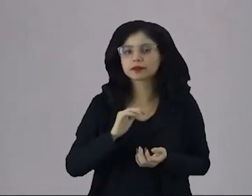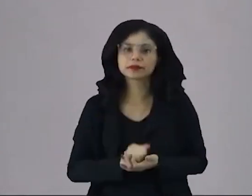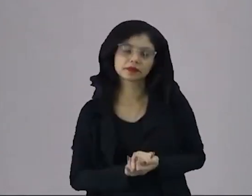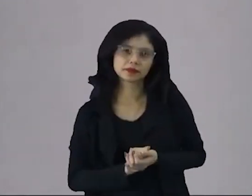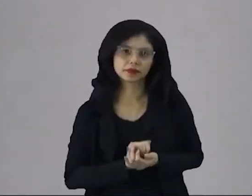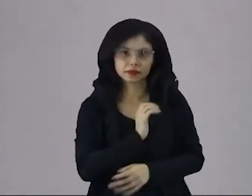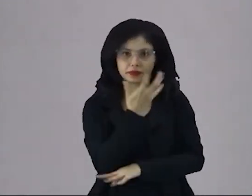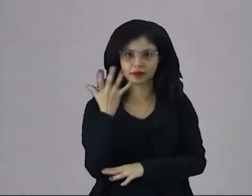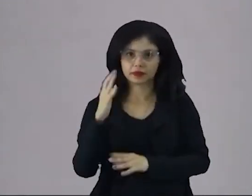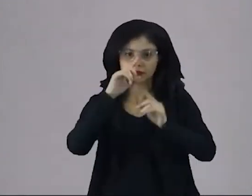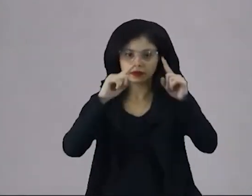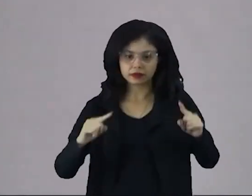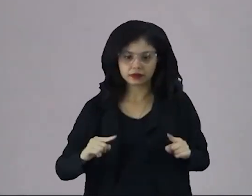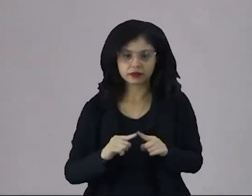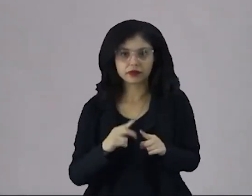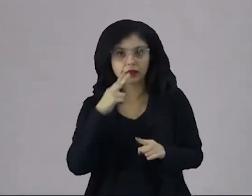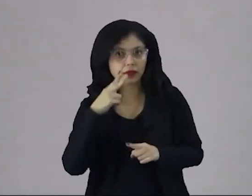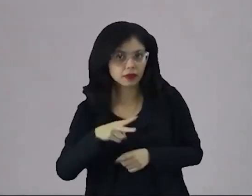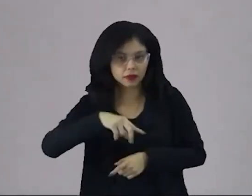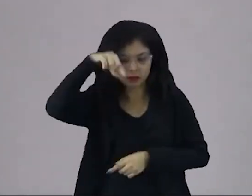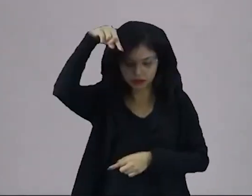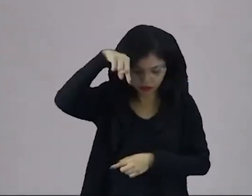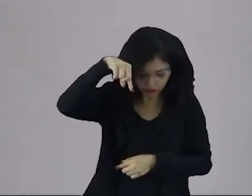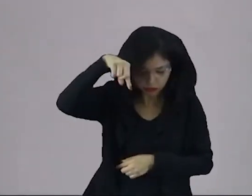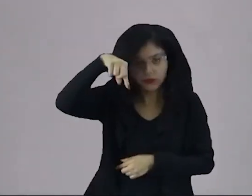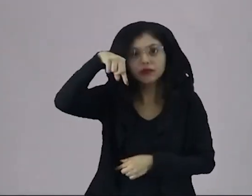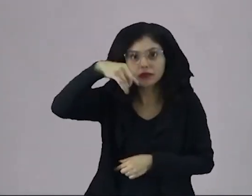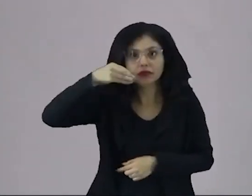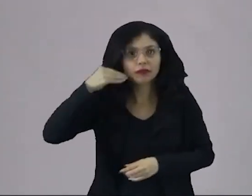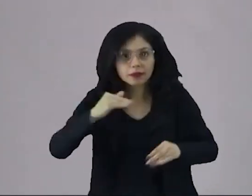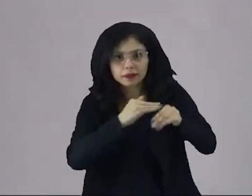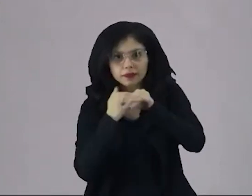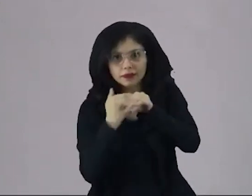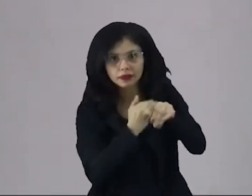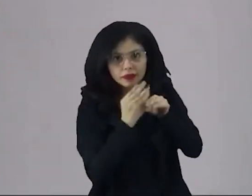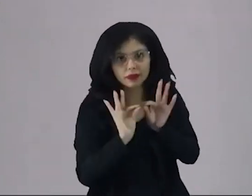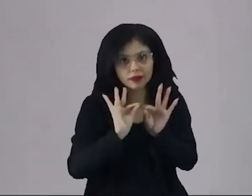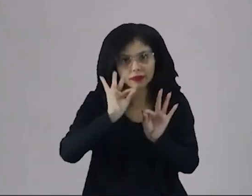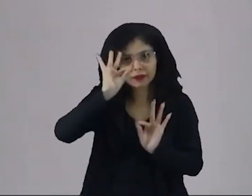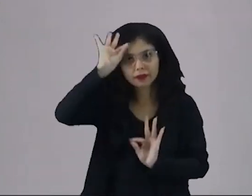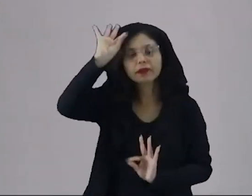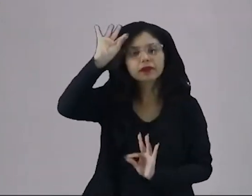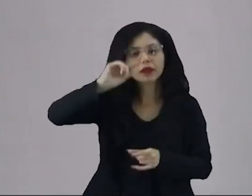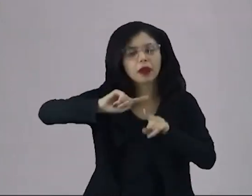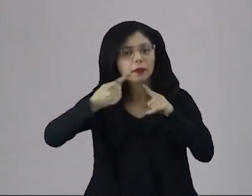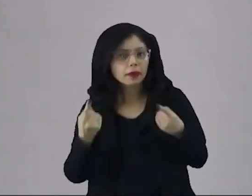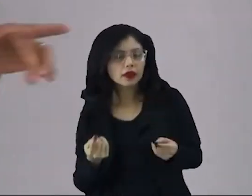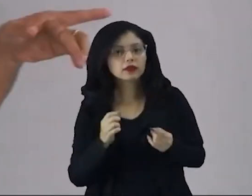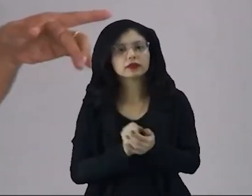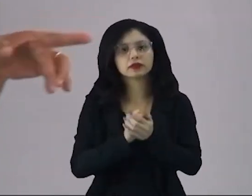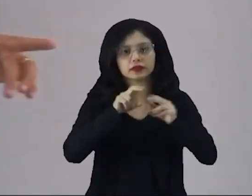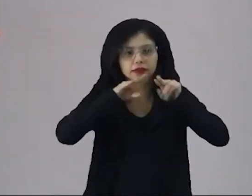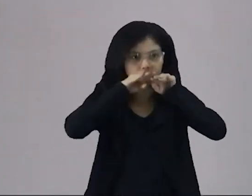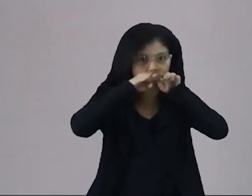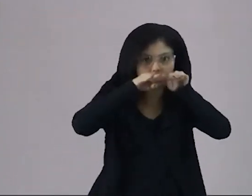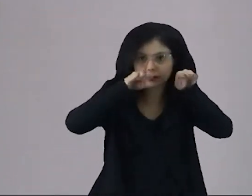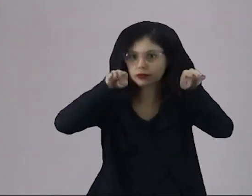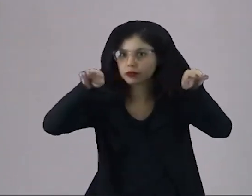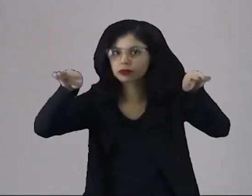dessa floresta conífera. Tudo que é visto de cima tende a igualar pela distância, mas tratando-se da